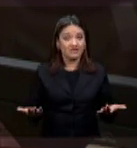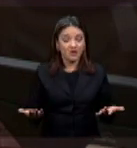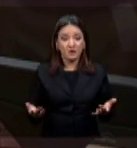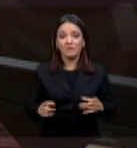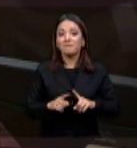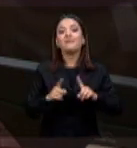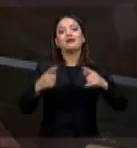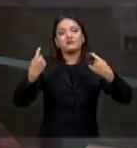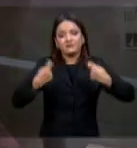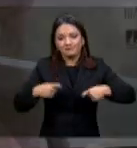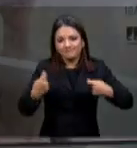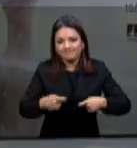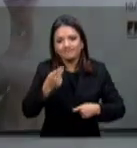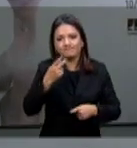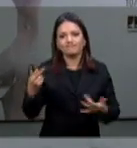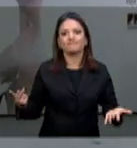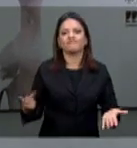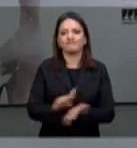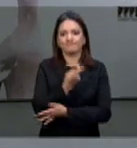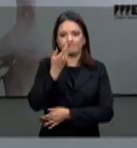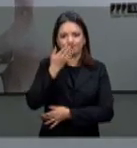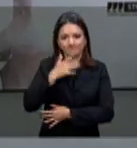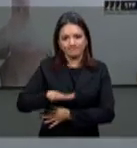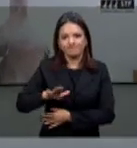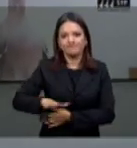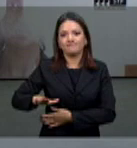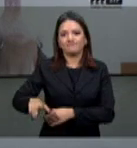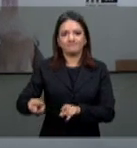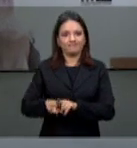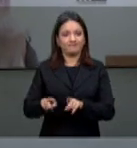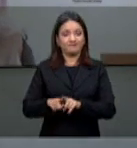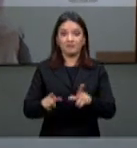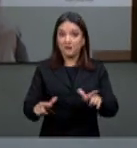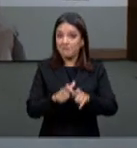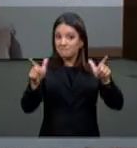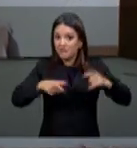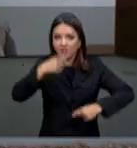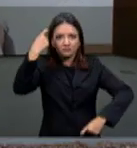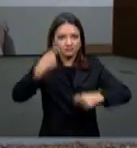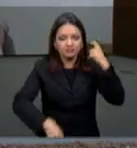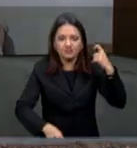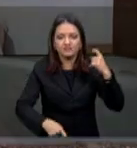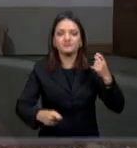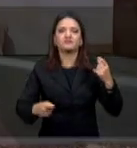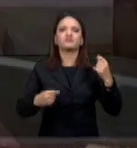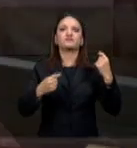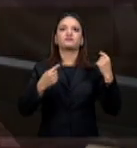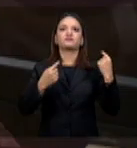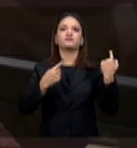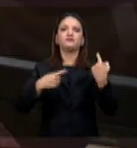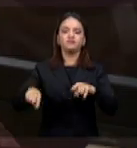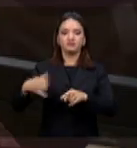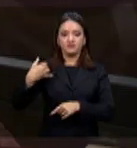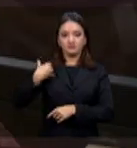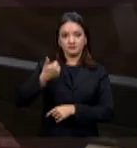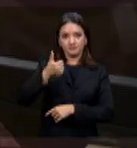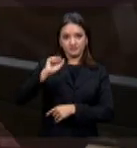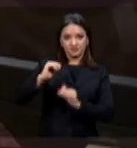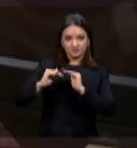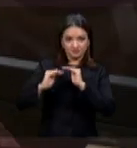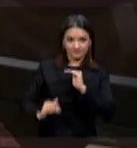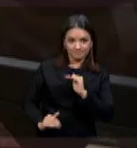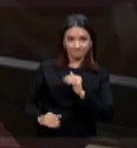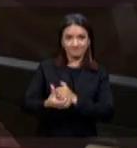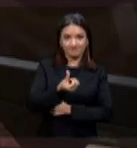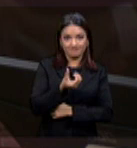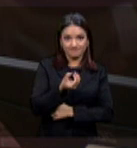da realidade dura das nossas crianças. A maioria dos estupros no Brasil é contra menores de idade, 60%